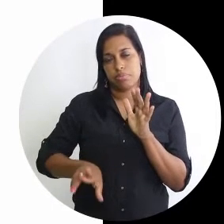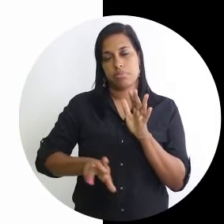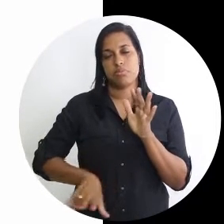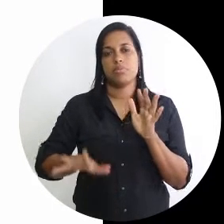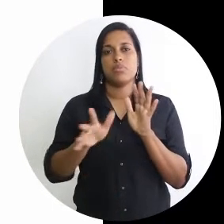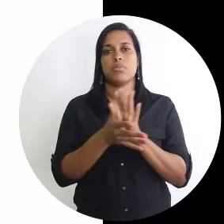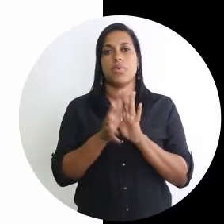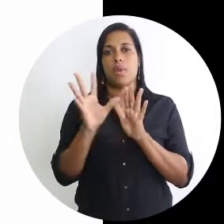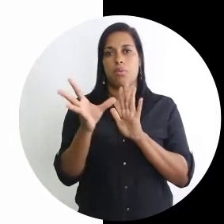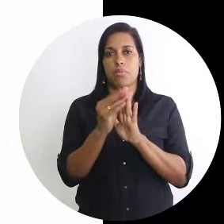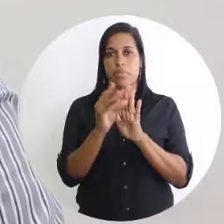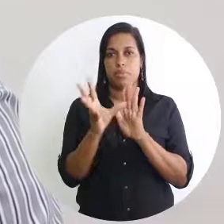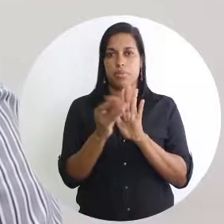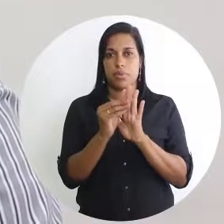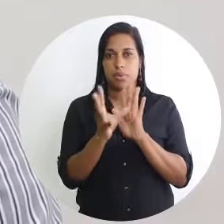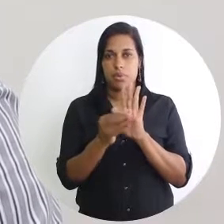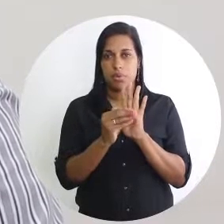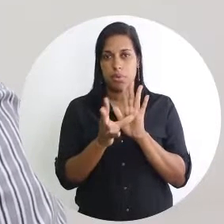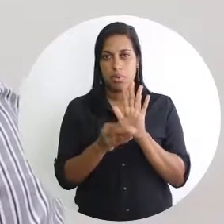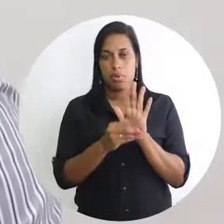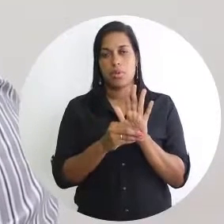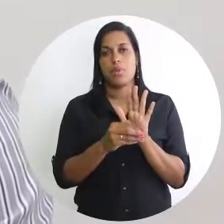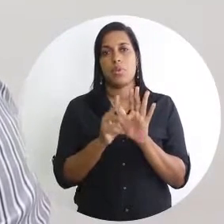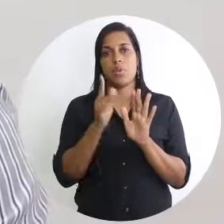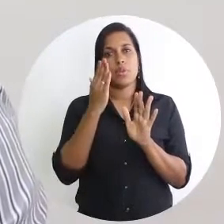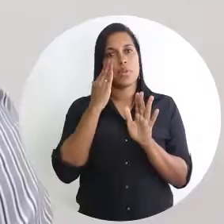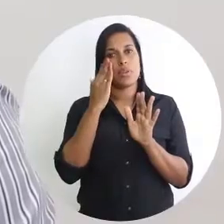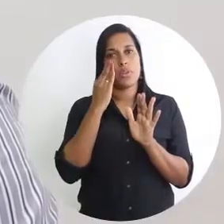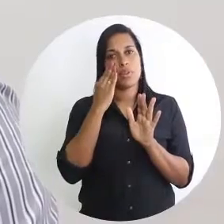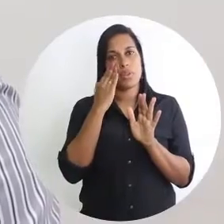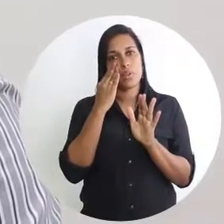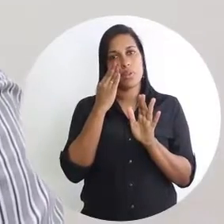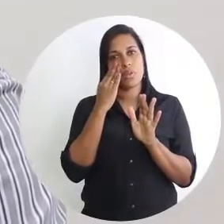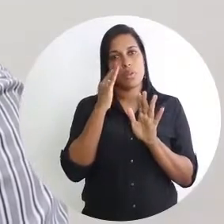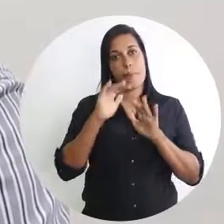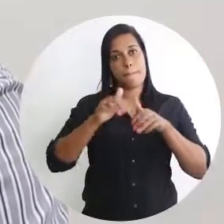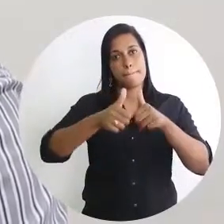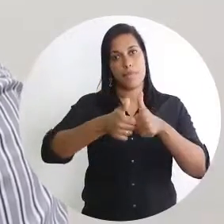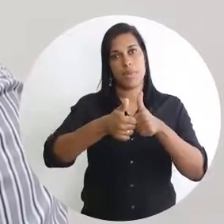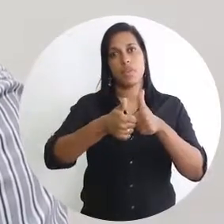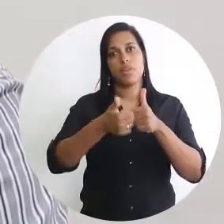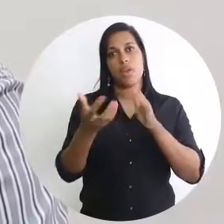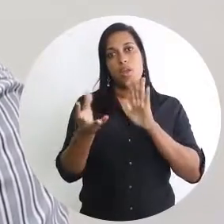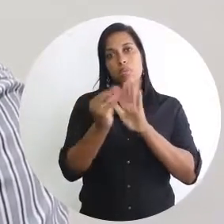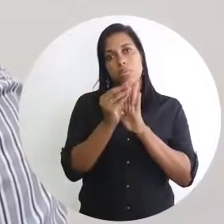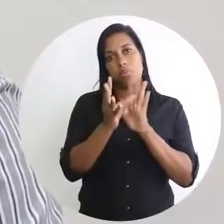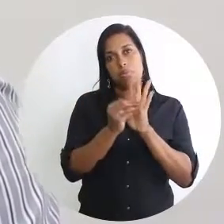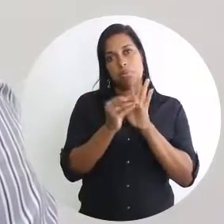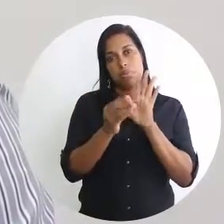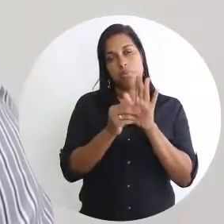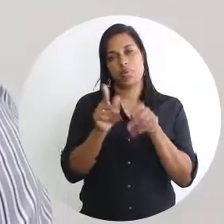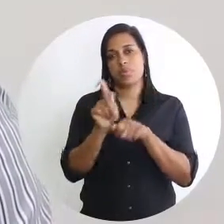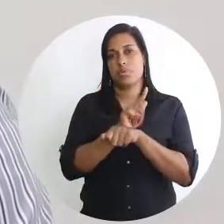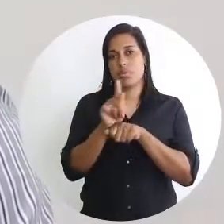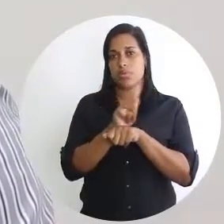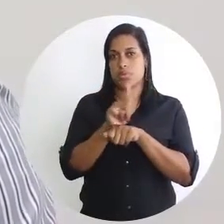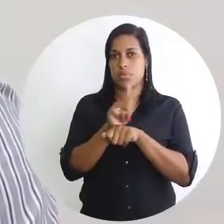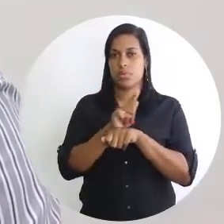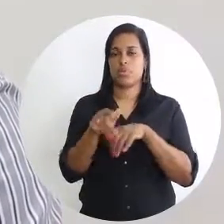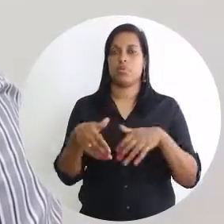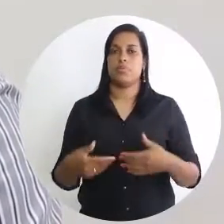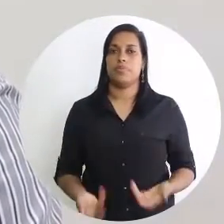os componentes que você vai colocar. Você tem um gerenciador de layout, você vai inserir os componentes dentro do seu gerenciador de